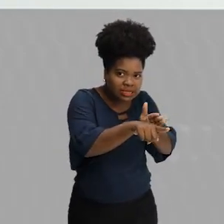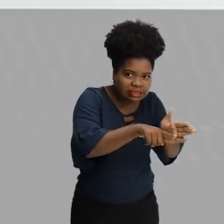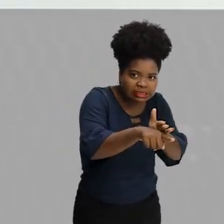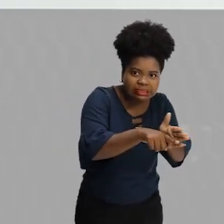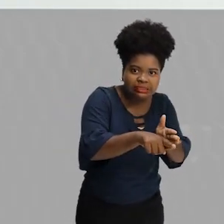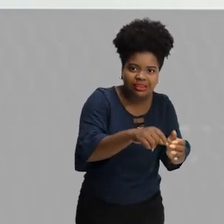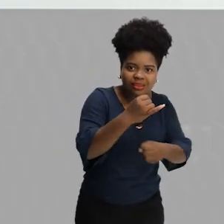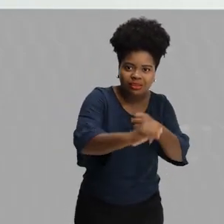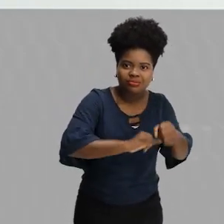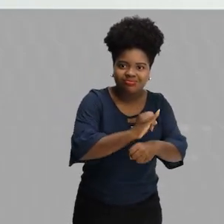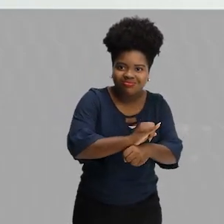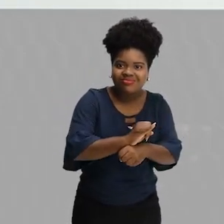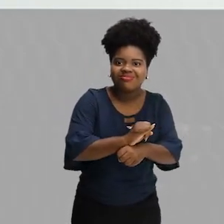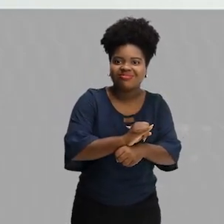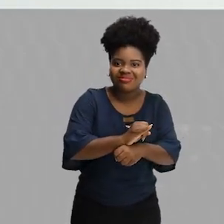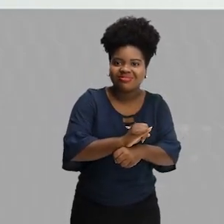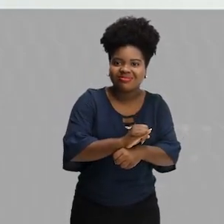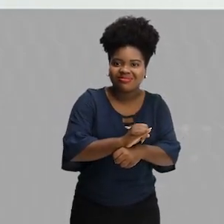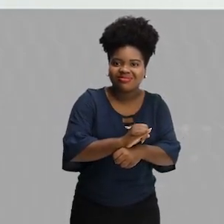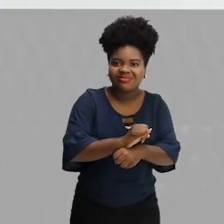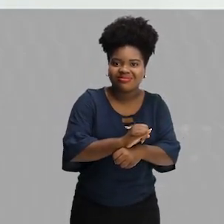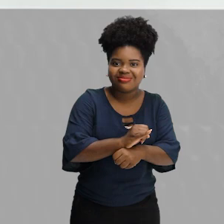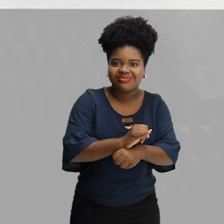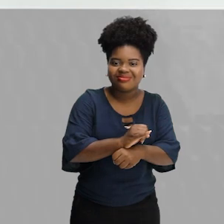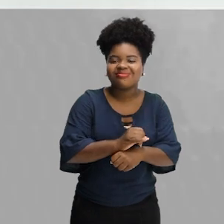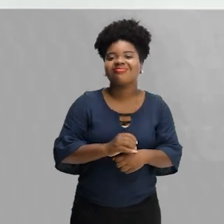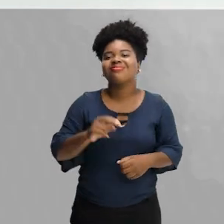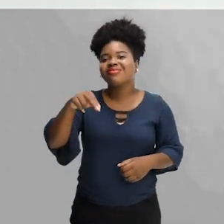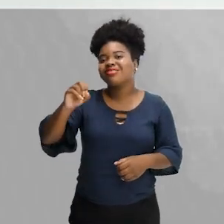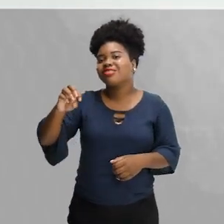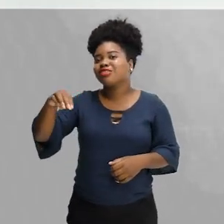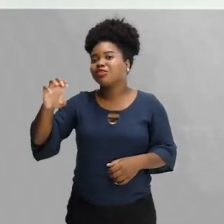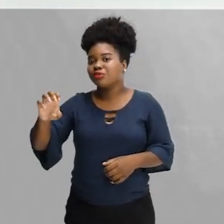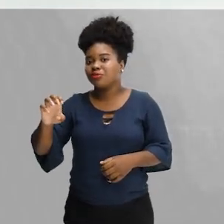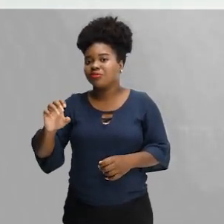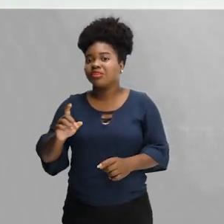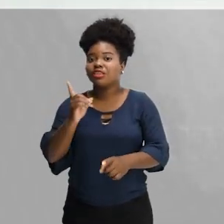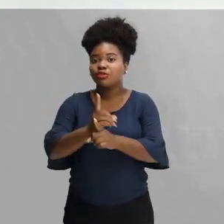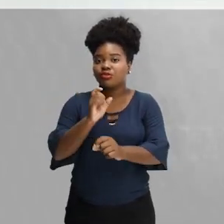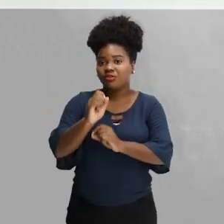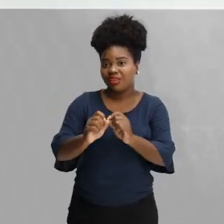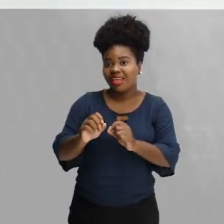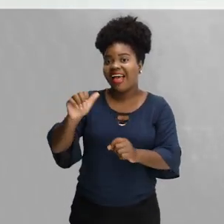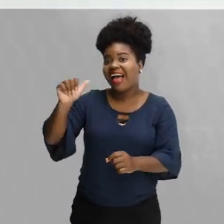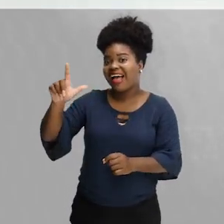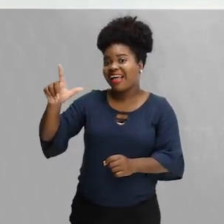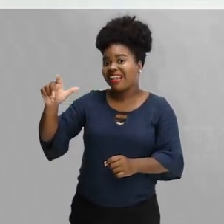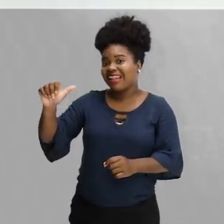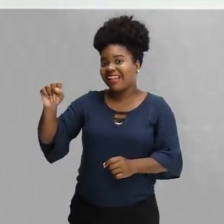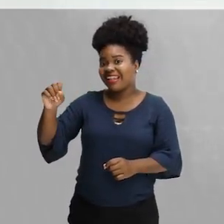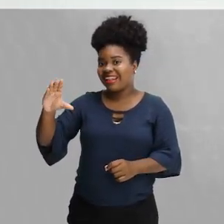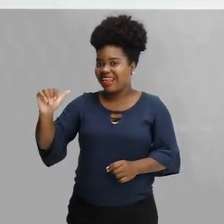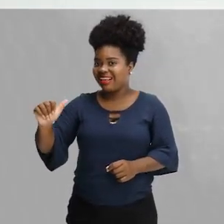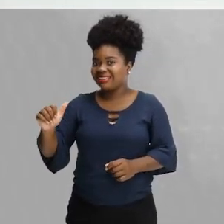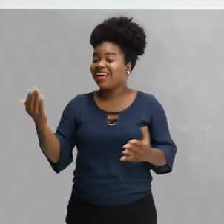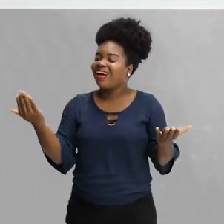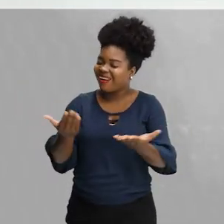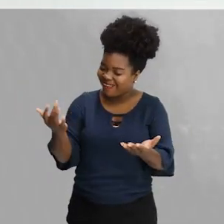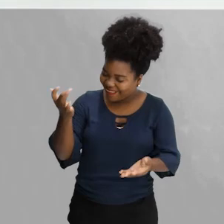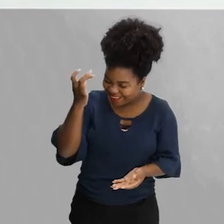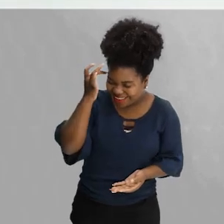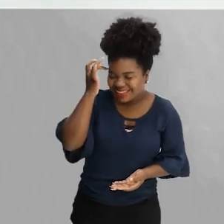de Nome. Você vai encontrar o lugar que ela encontra-se. É no Alasca. Agora ficou fácil,